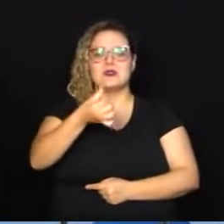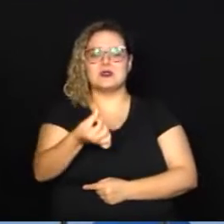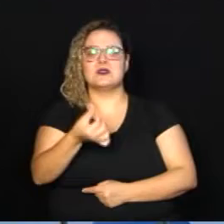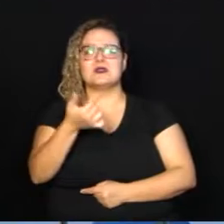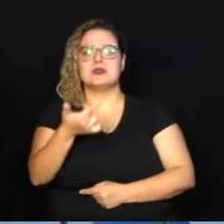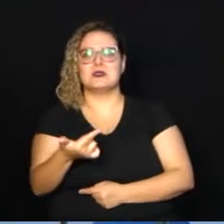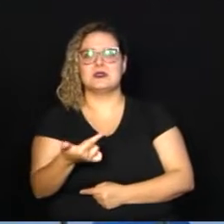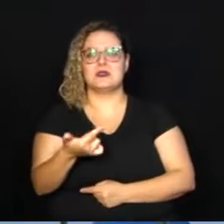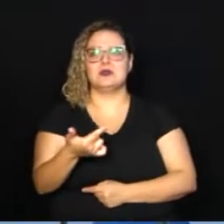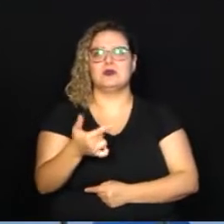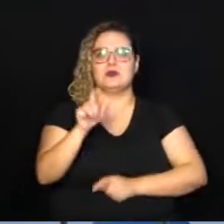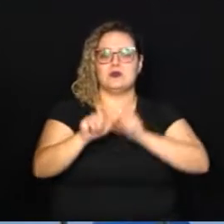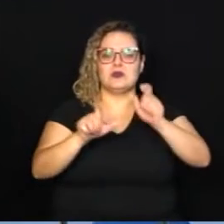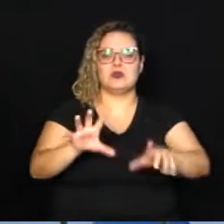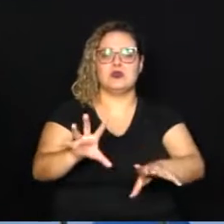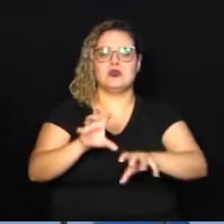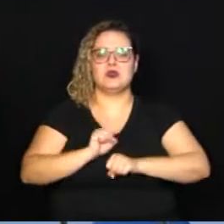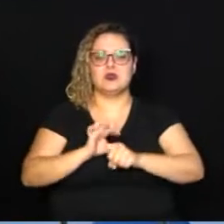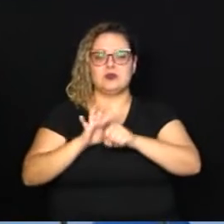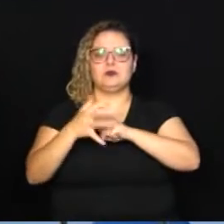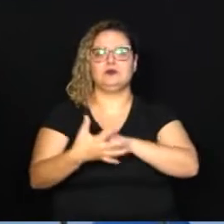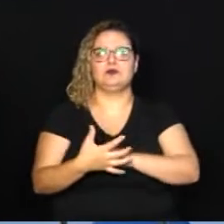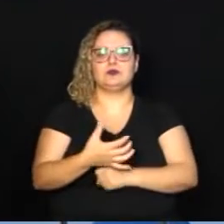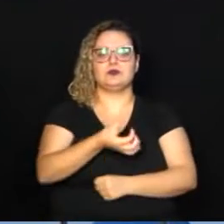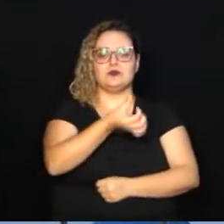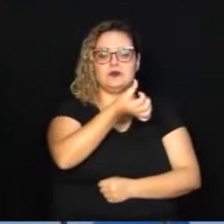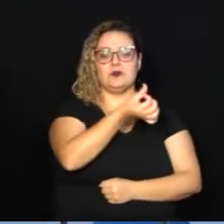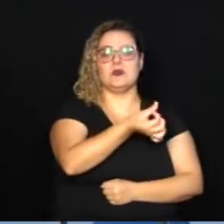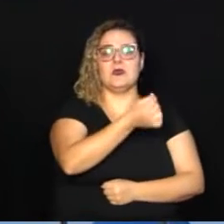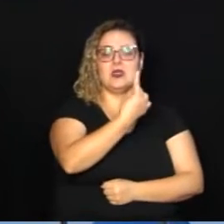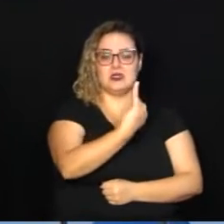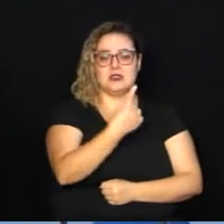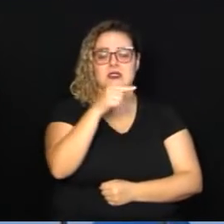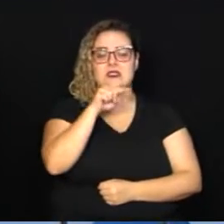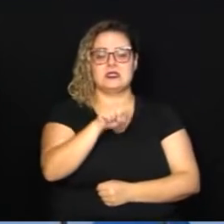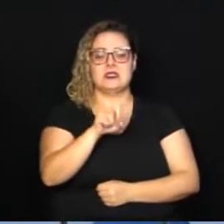2.117.962 casos da Covid-19, com